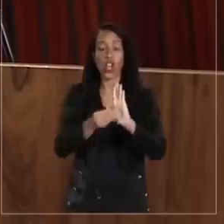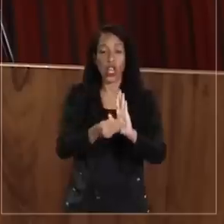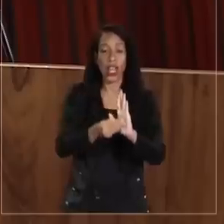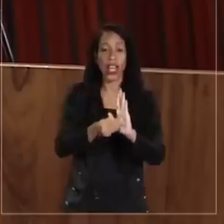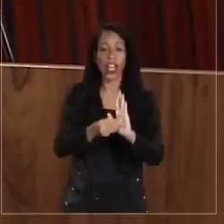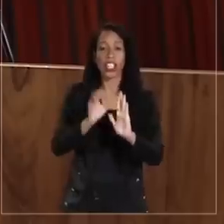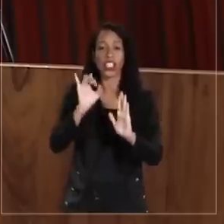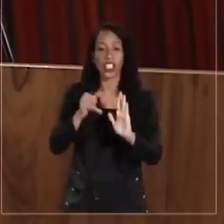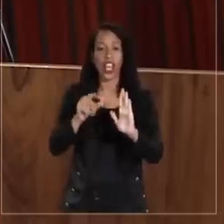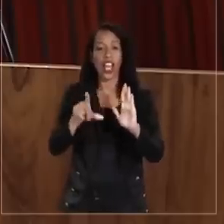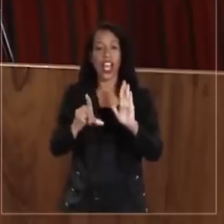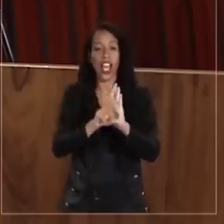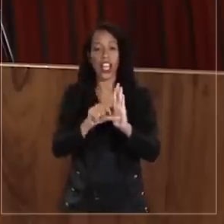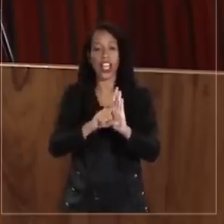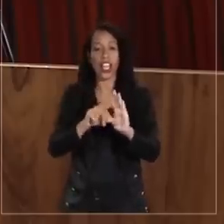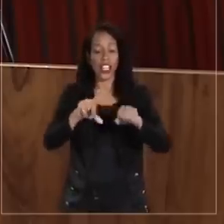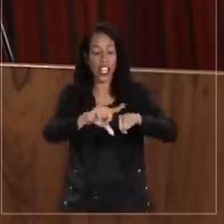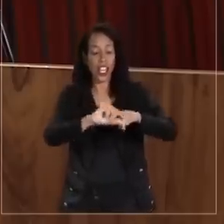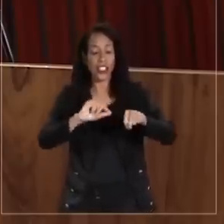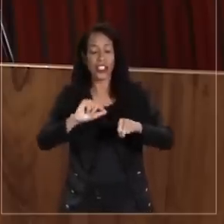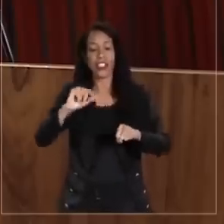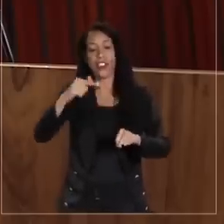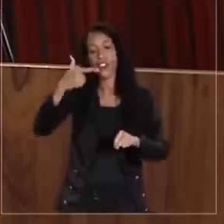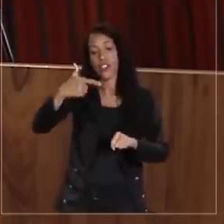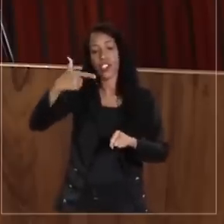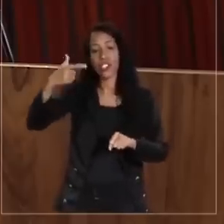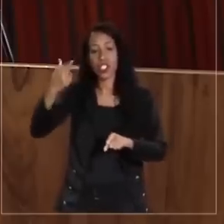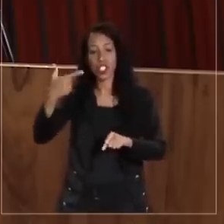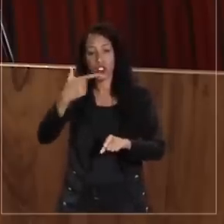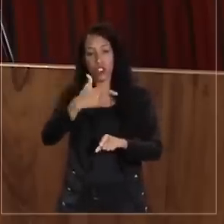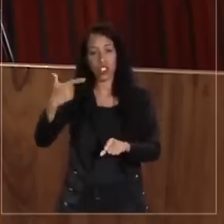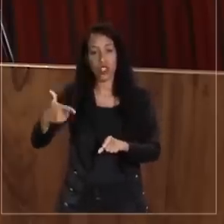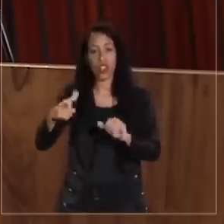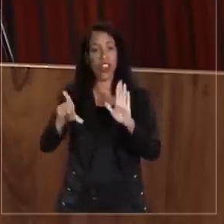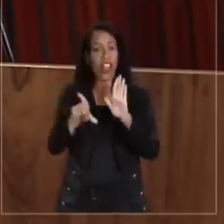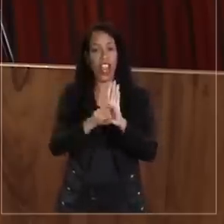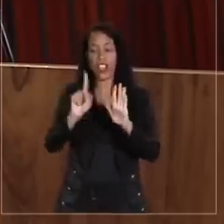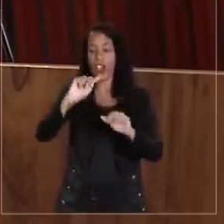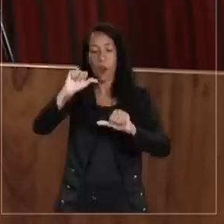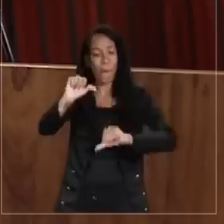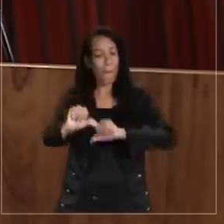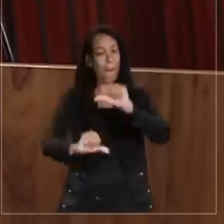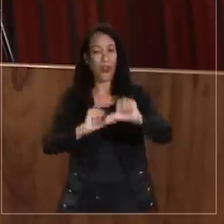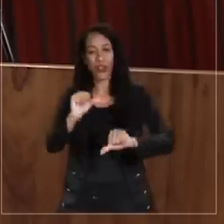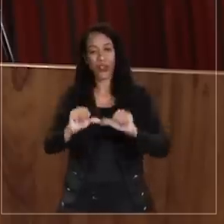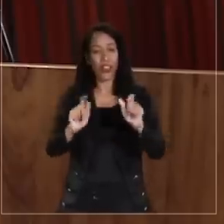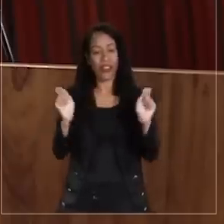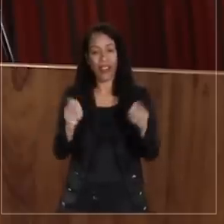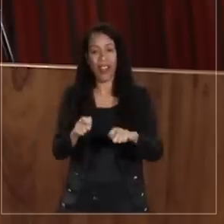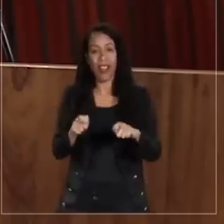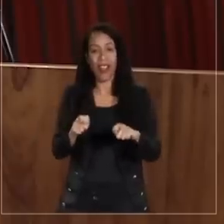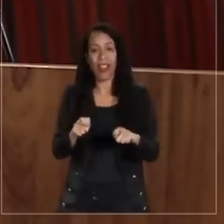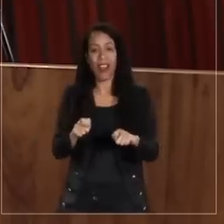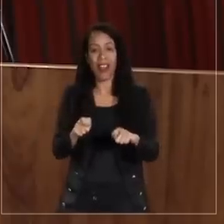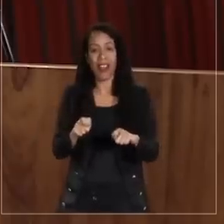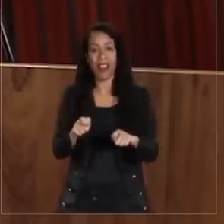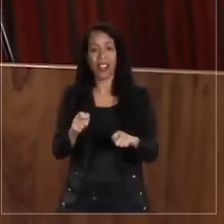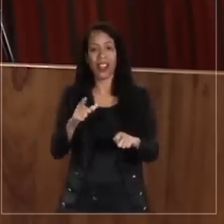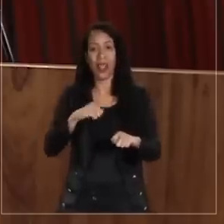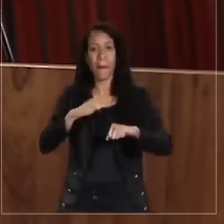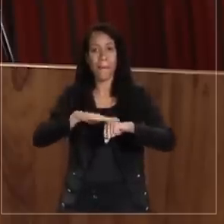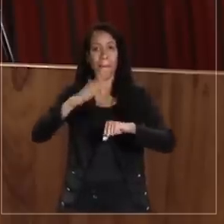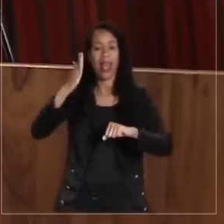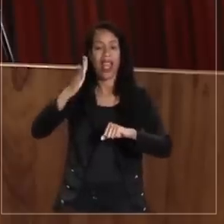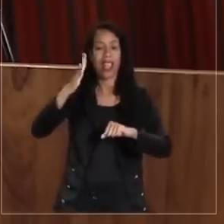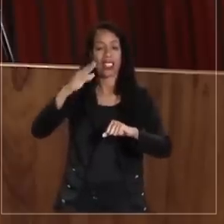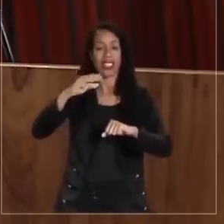no inciso 16 do artigo 22. Devo dizer que a lei não modula e nem dá possibilidade de ser um pouco mais ou um